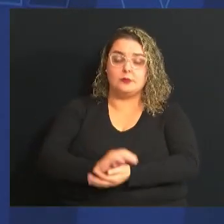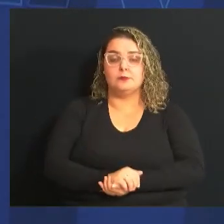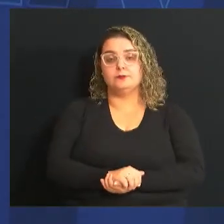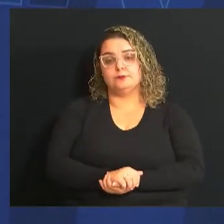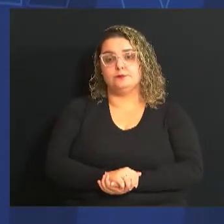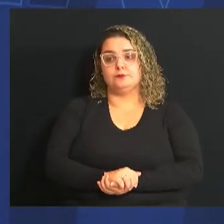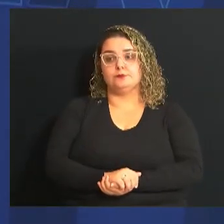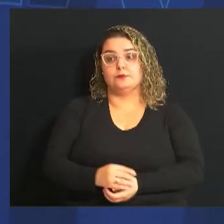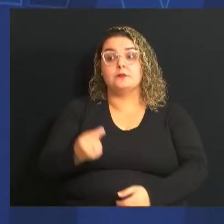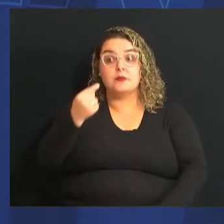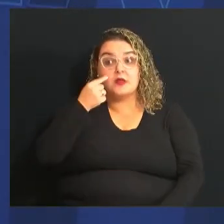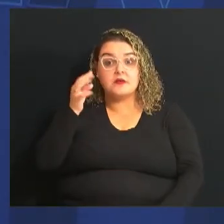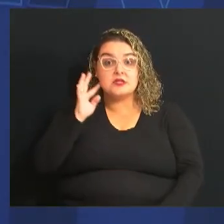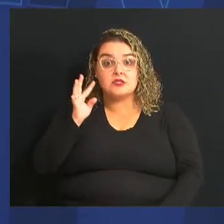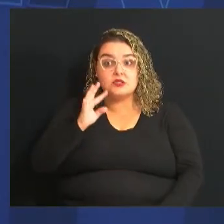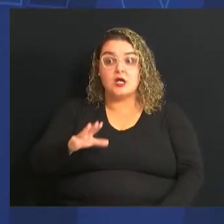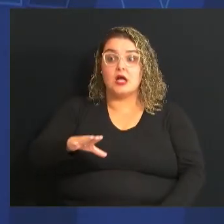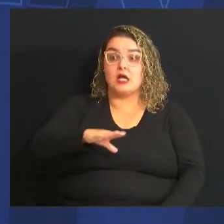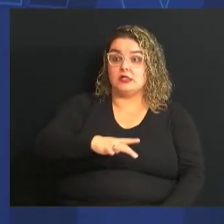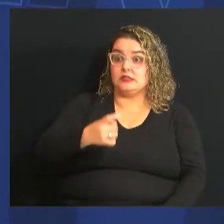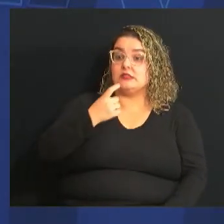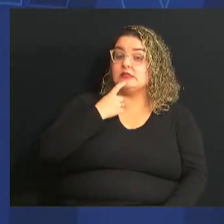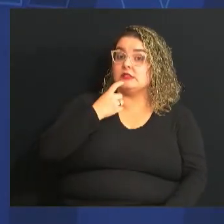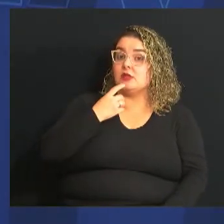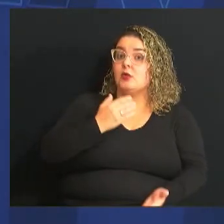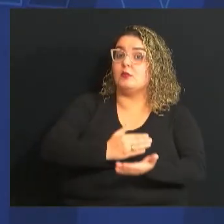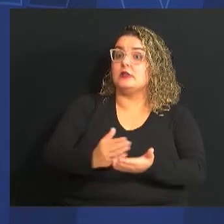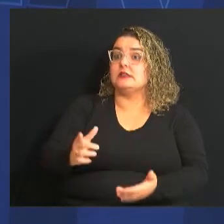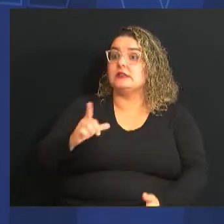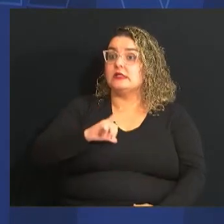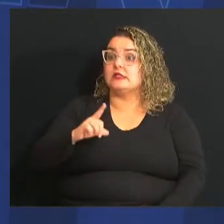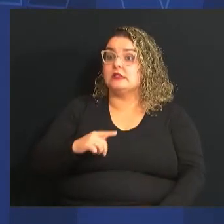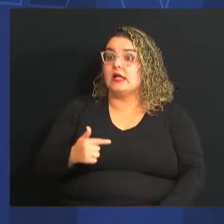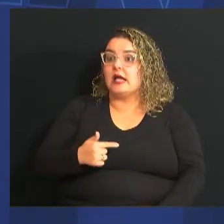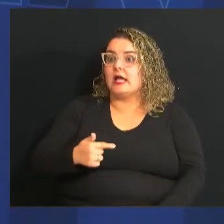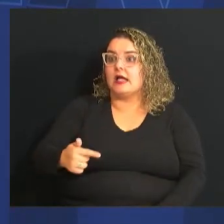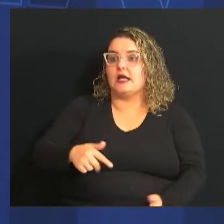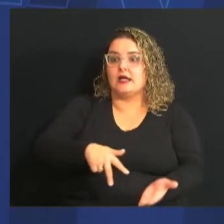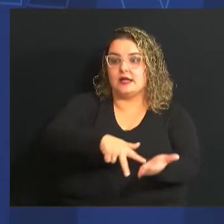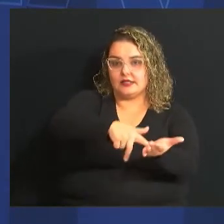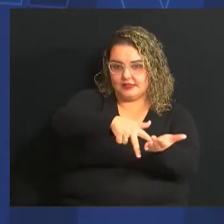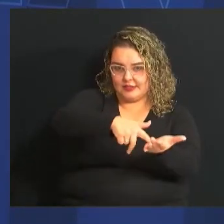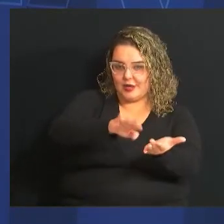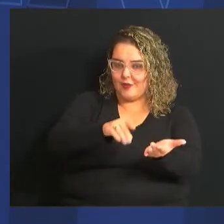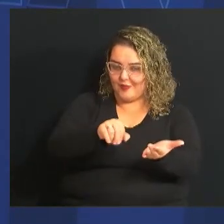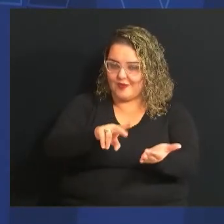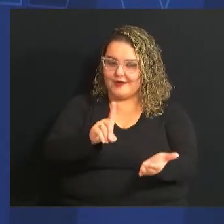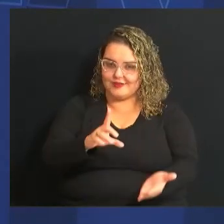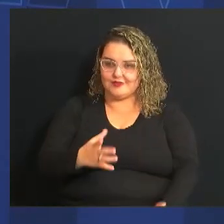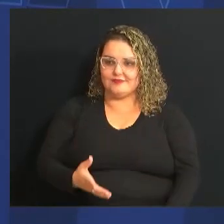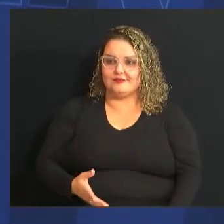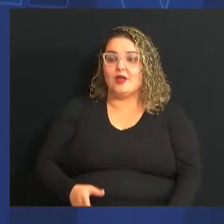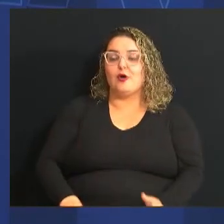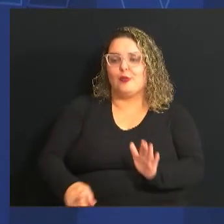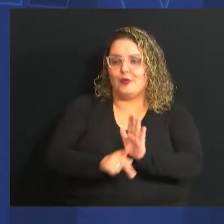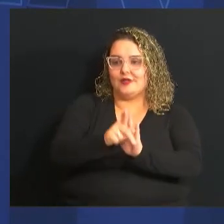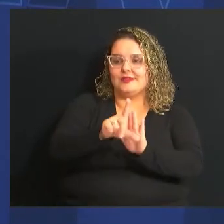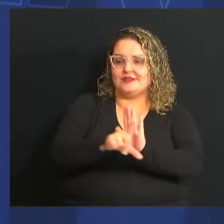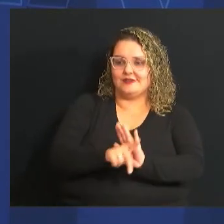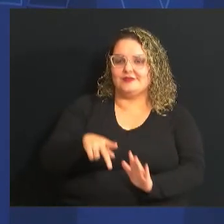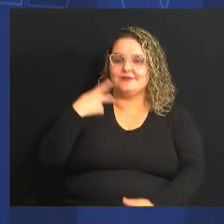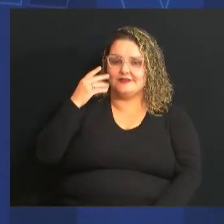restaurante, mas eles não têm onde largar o cachorro, então tem aquele lugar, o espaço pet, aonde eles podem ficar e os cachorros também podem ficar nesse